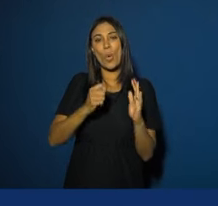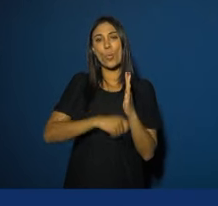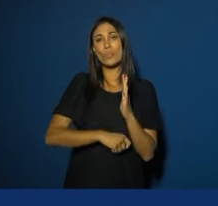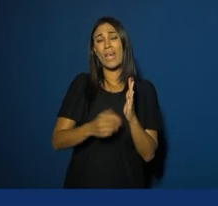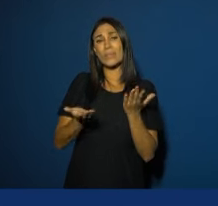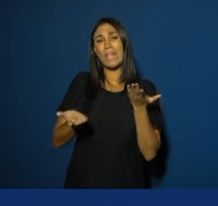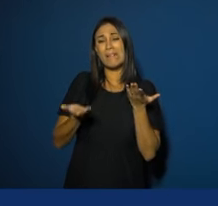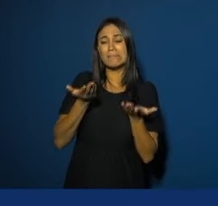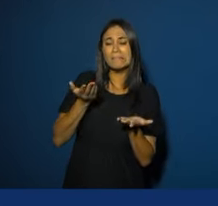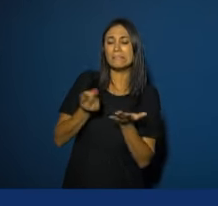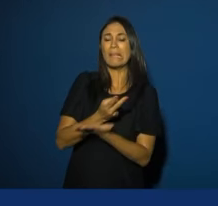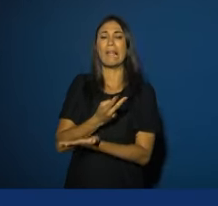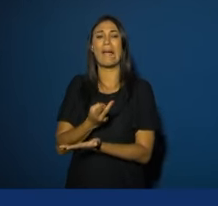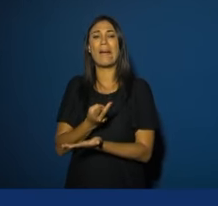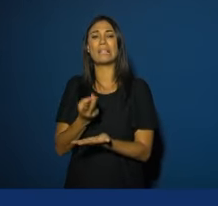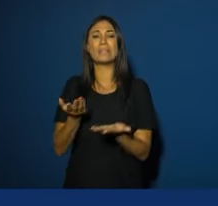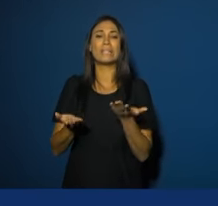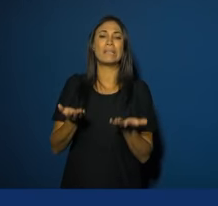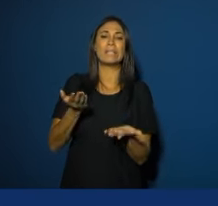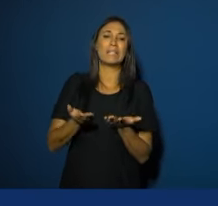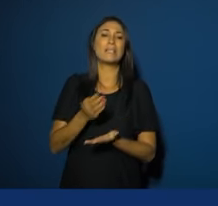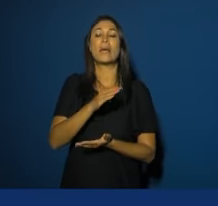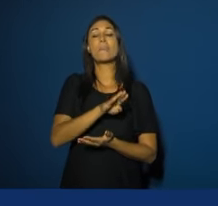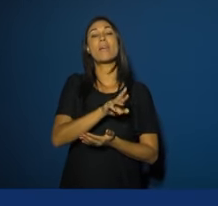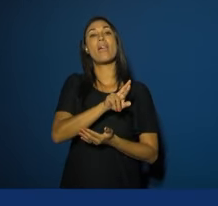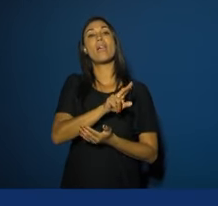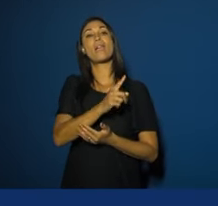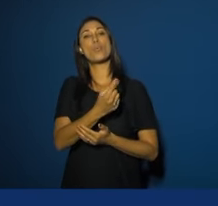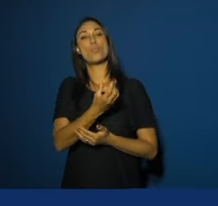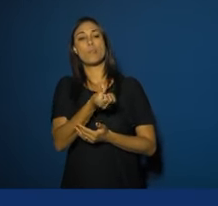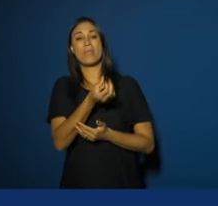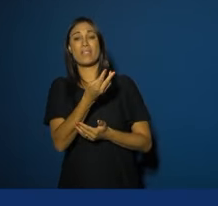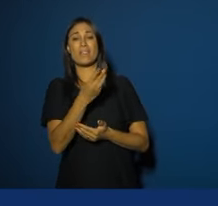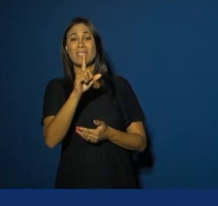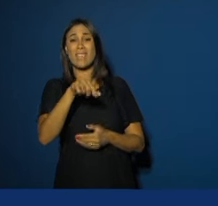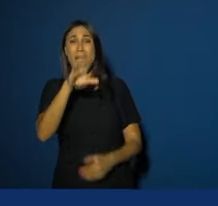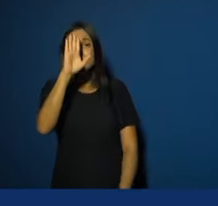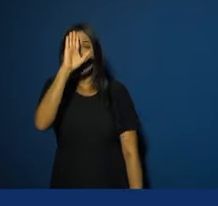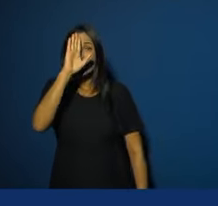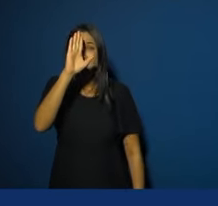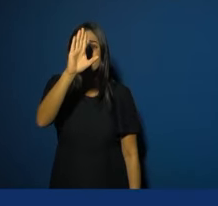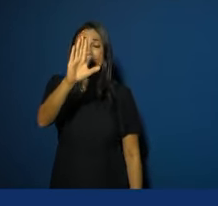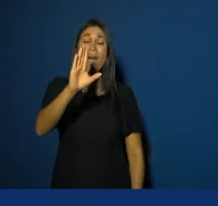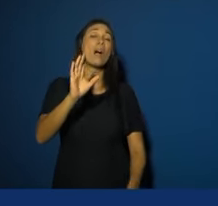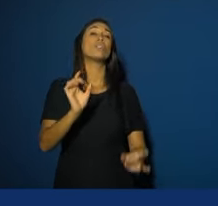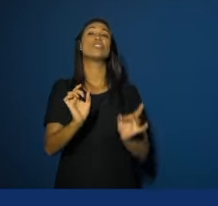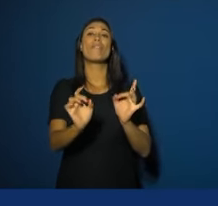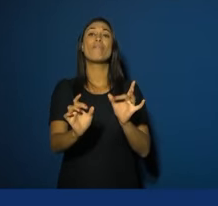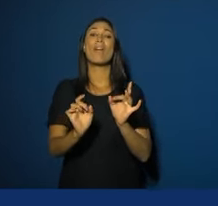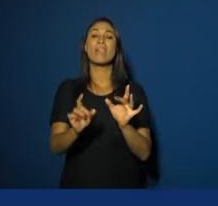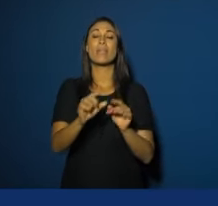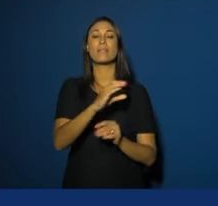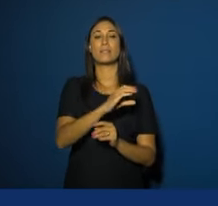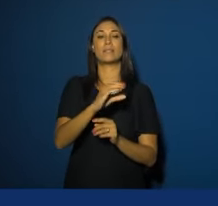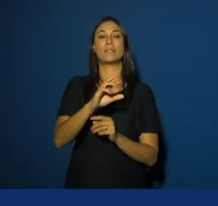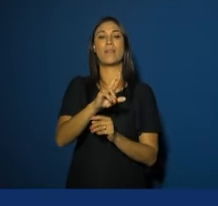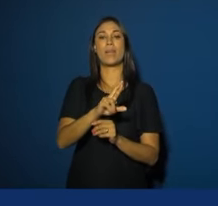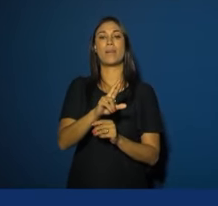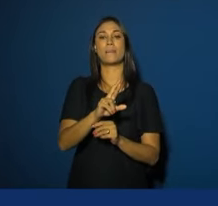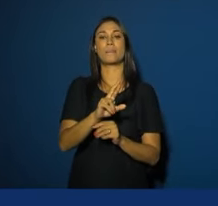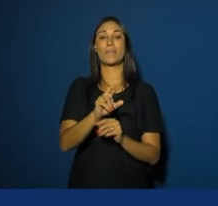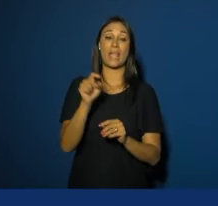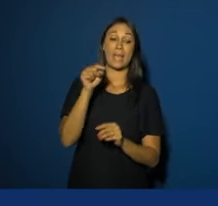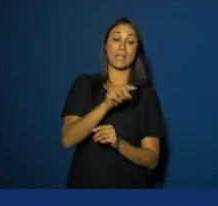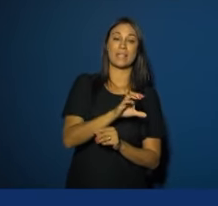contrato desequilibrado contrato desequilibrado na br13 que é a principal vertente da de exportação Essa é da CCR essa outra é da